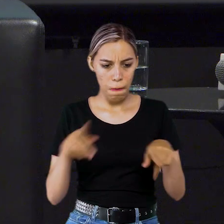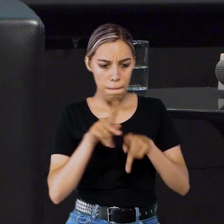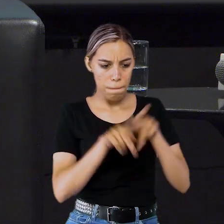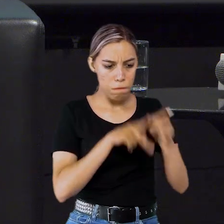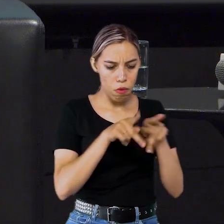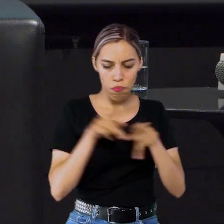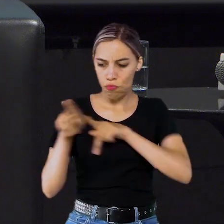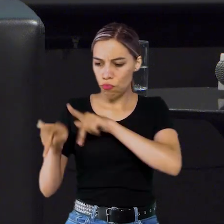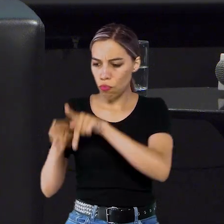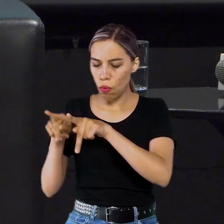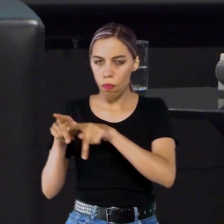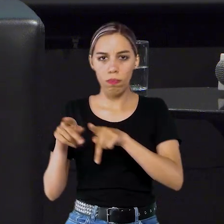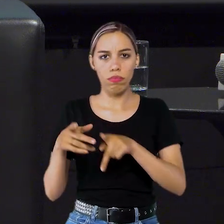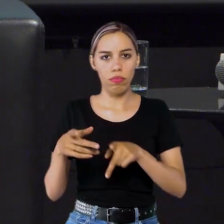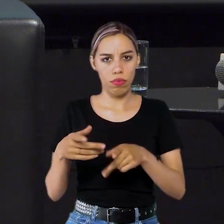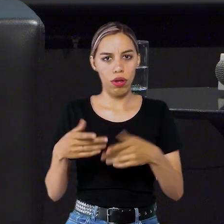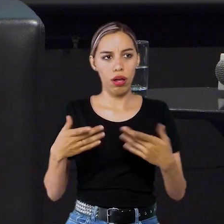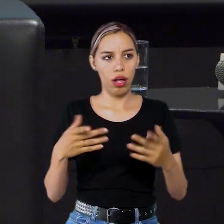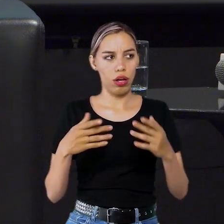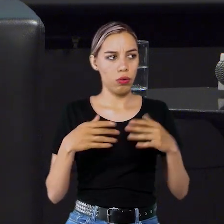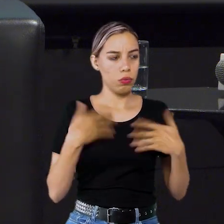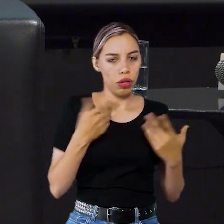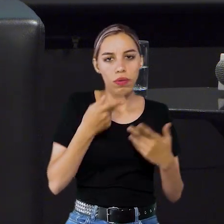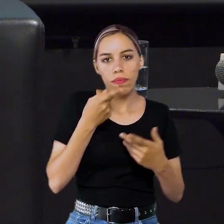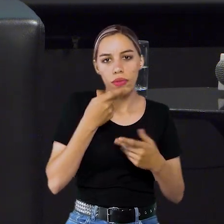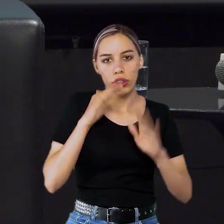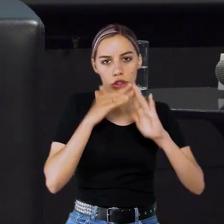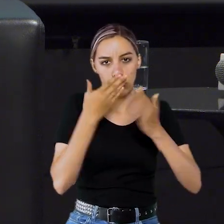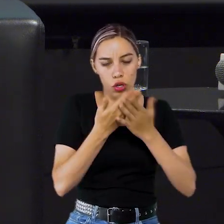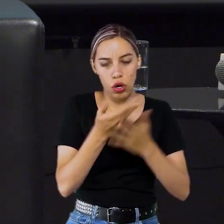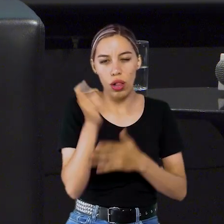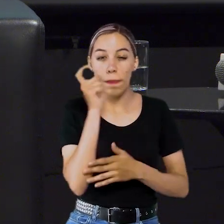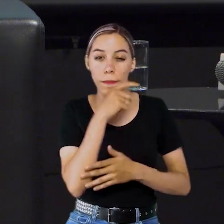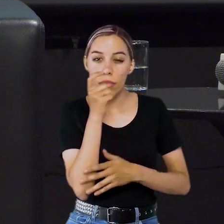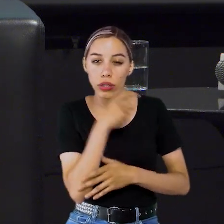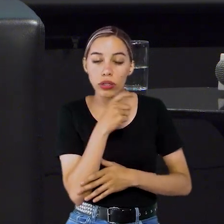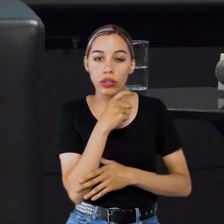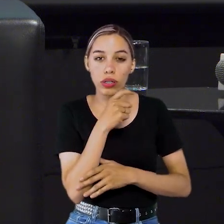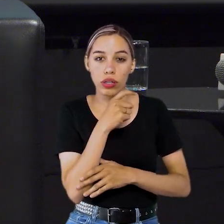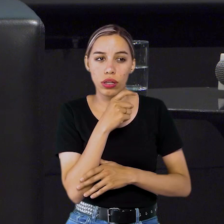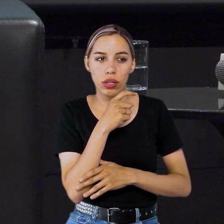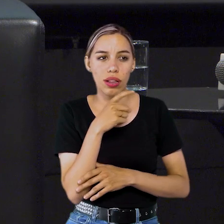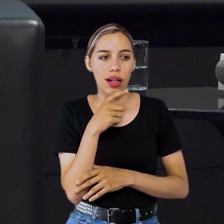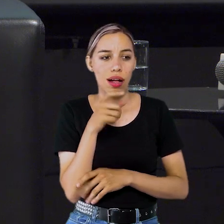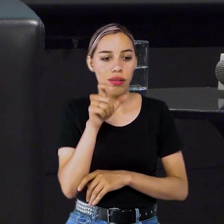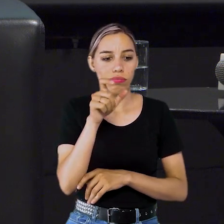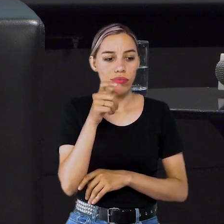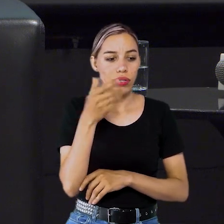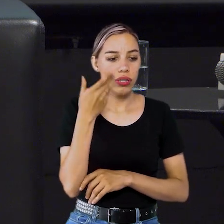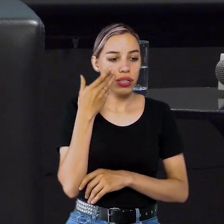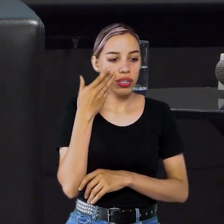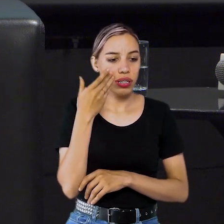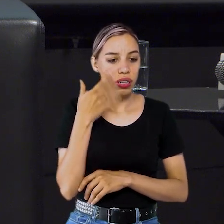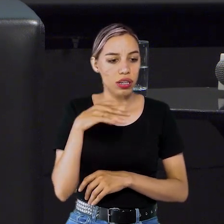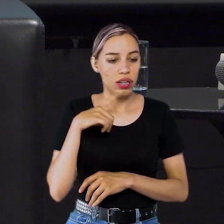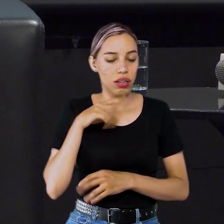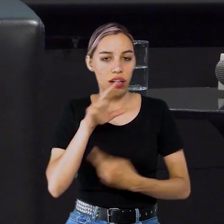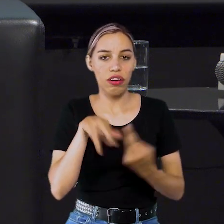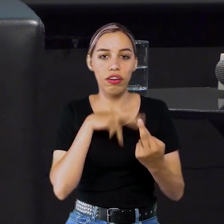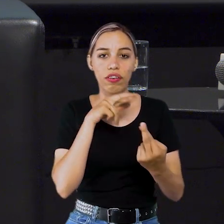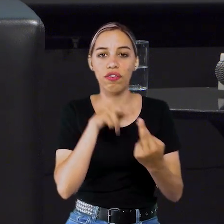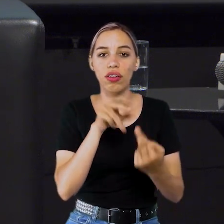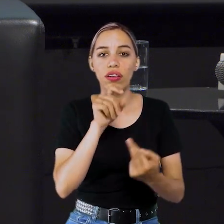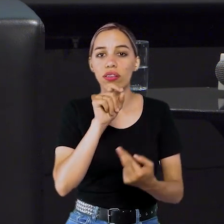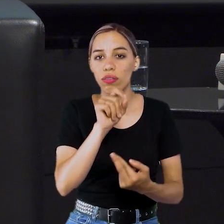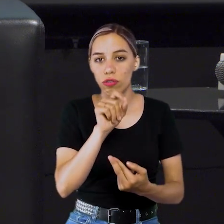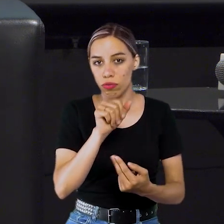divide. Né? Então, quando eu digo que a escola está mentindo para as crianças, é porque qual que é a referência bibliográfica